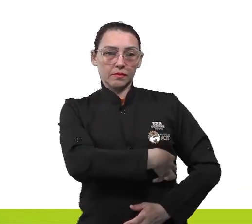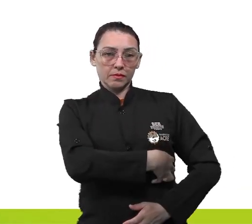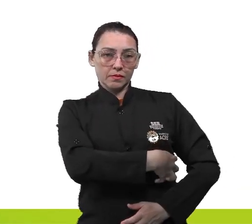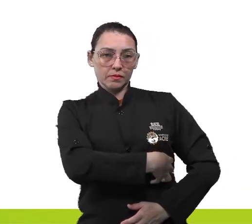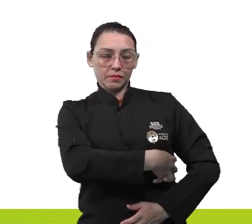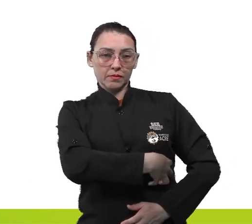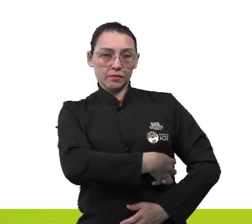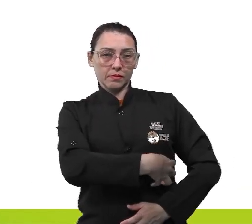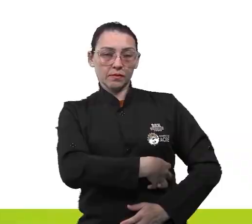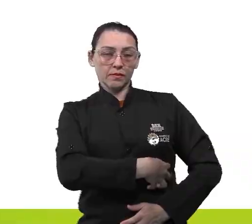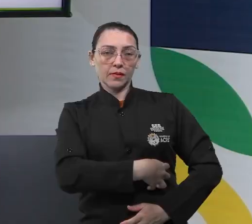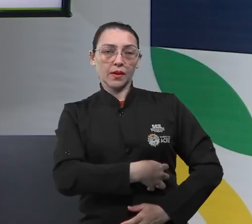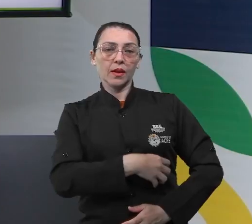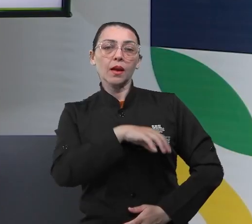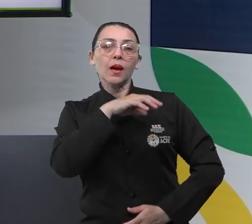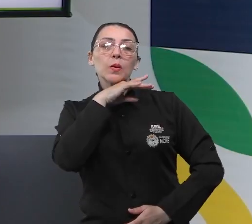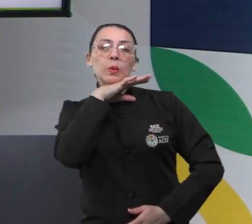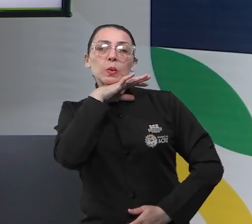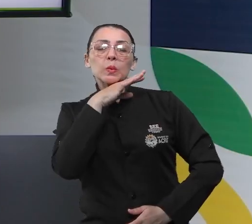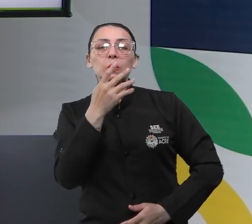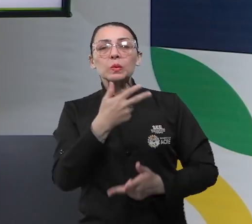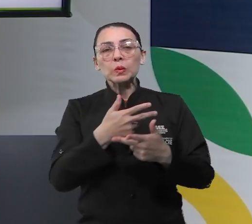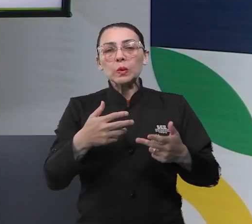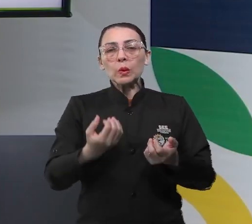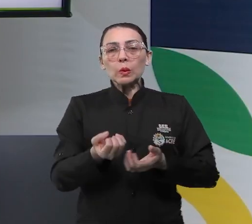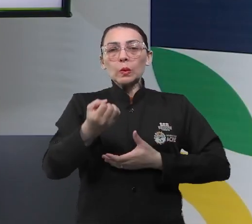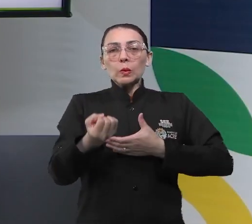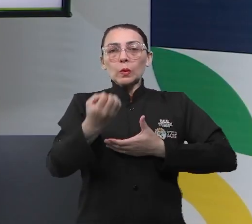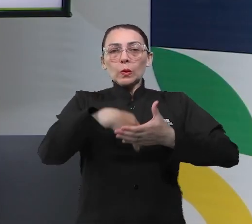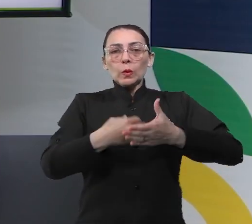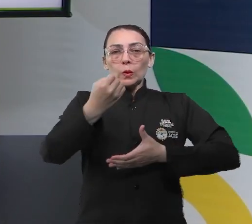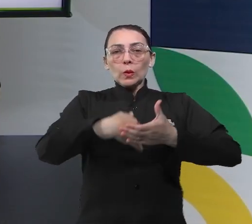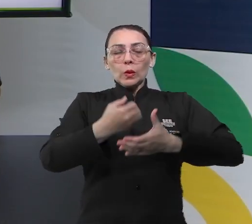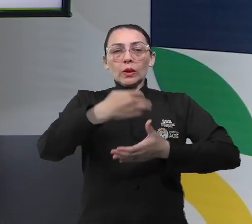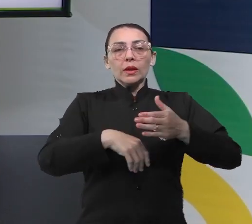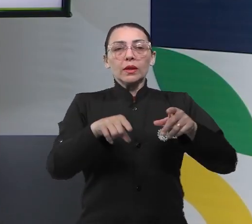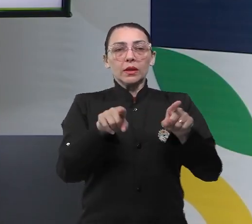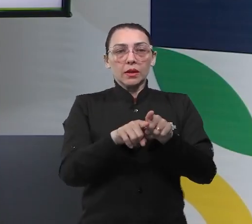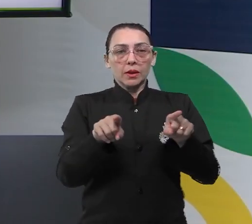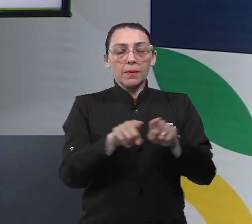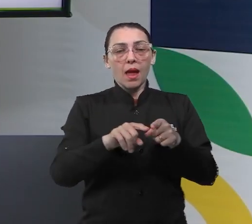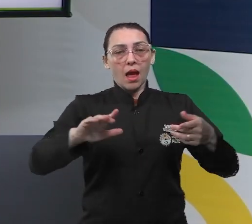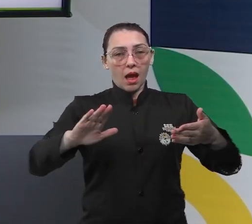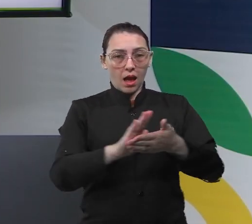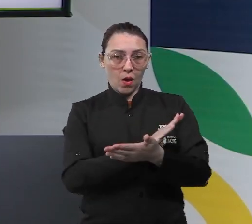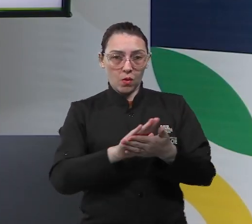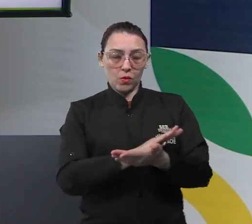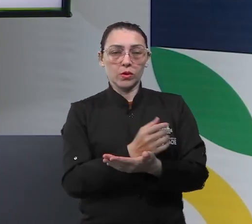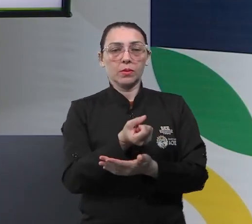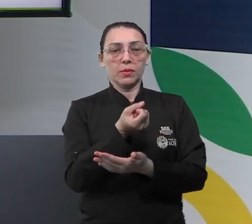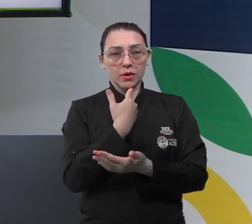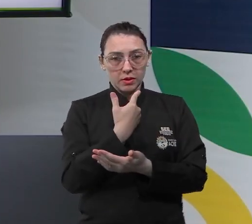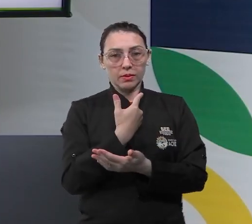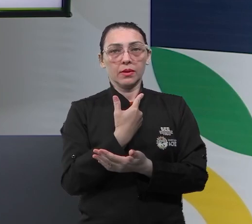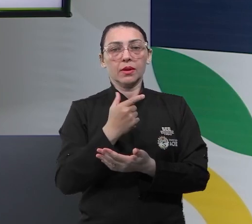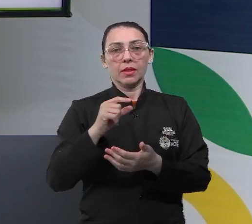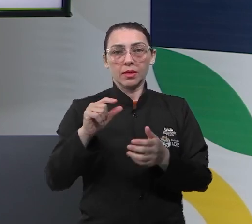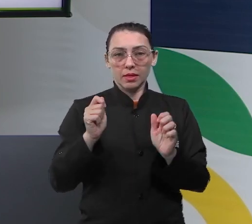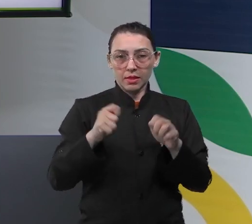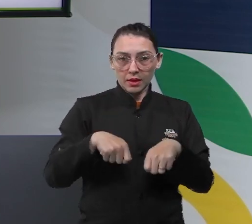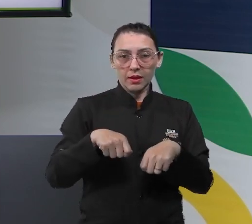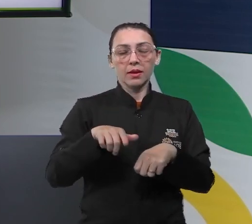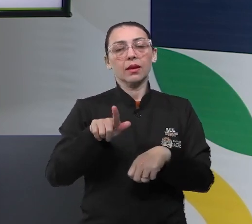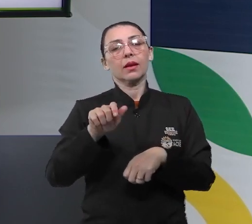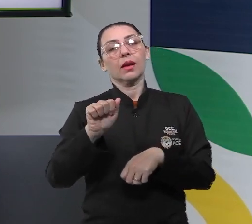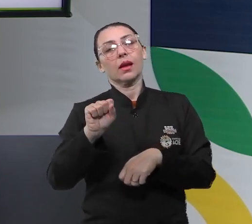pessoal, é má alimentação, estresse, até mesmo certos medicamentos podem estar ocasionando